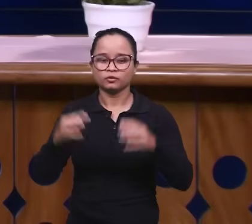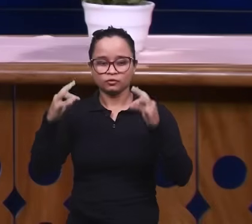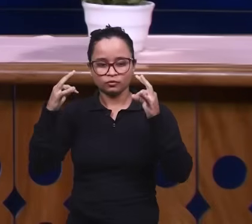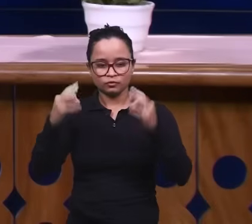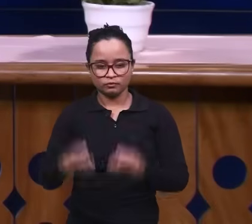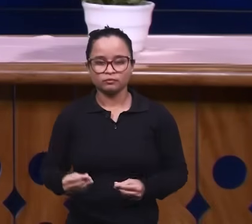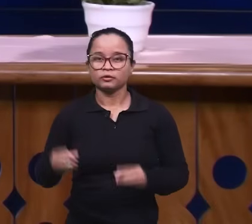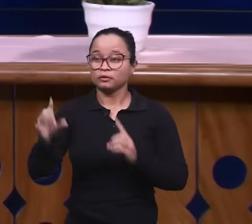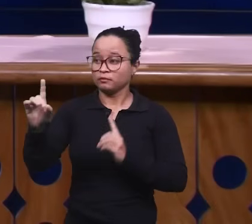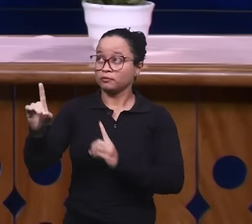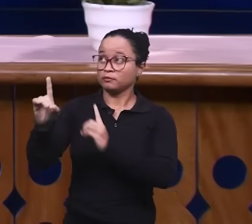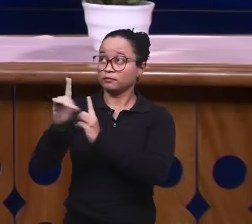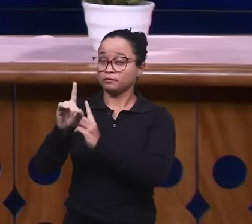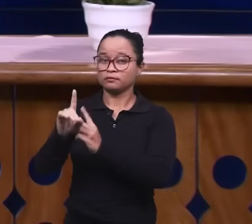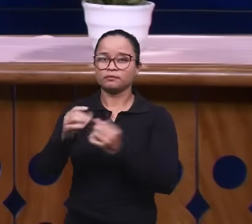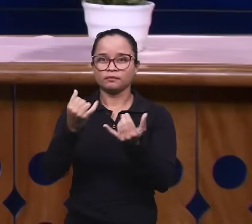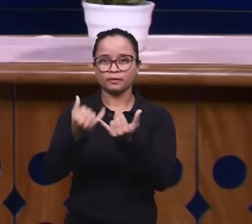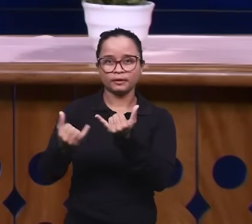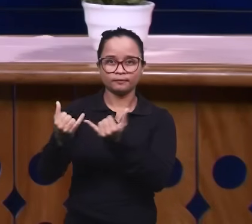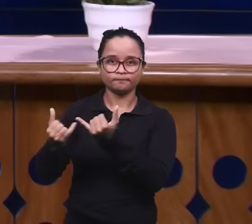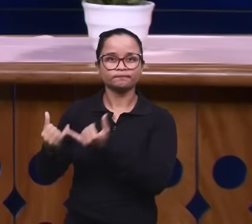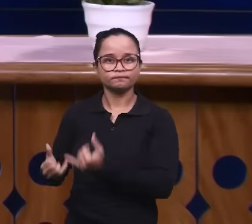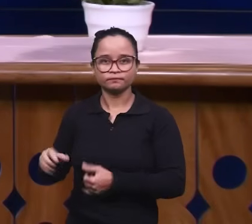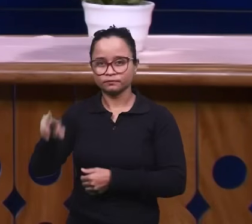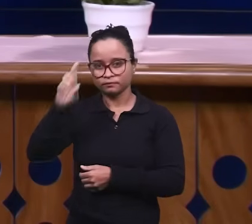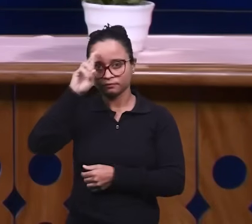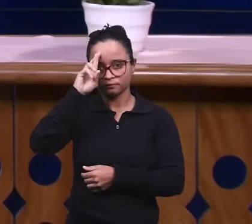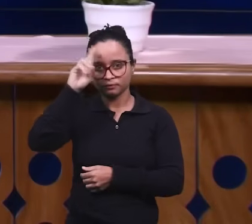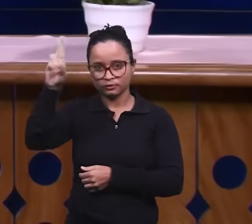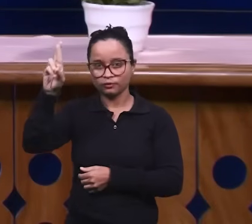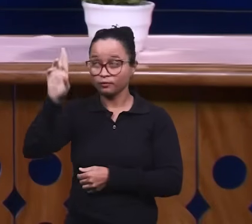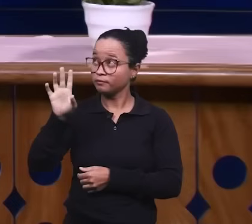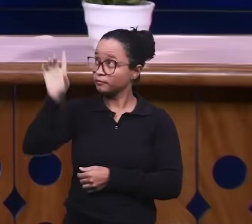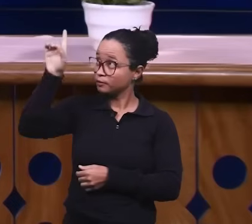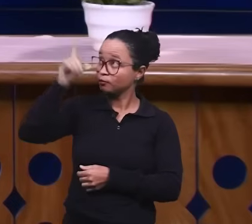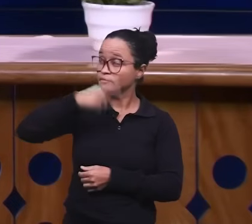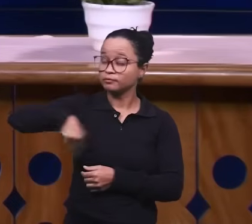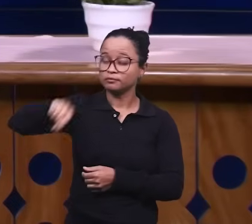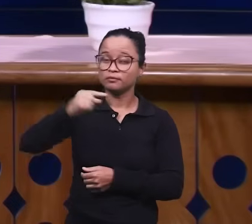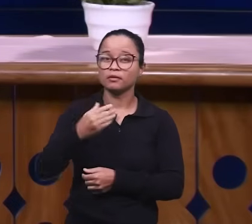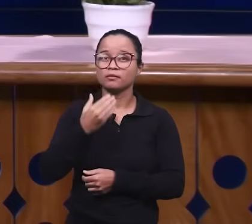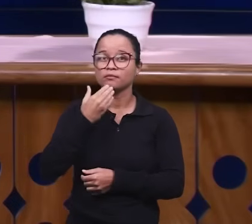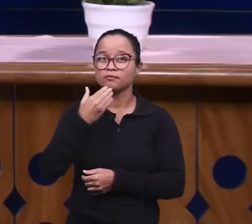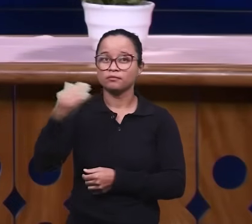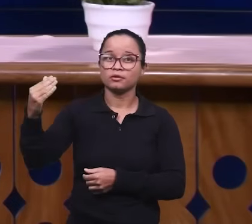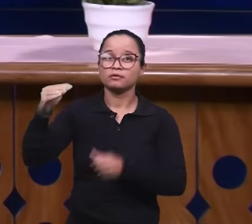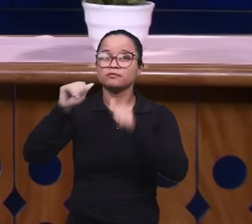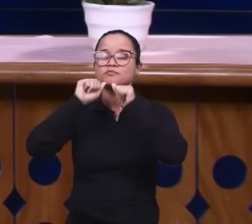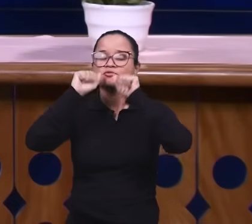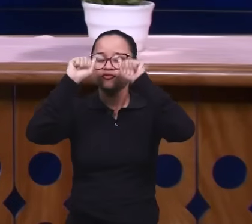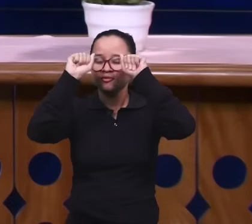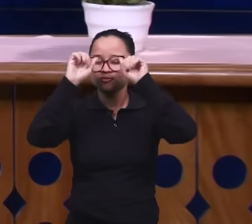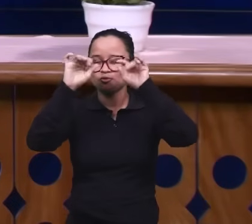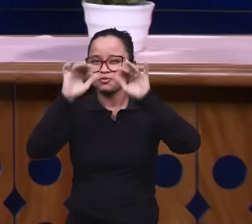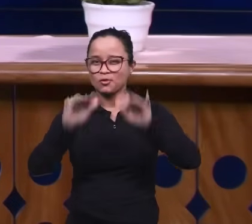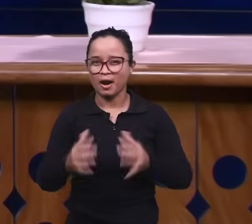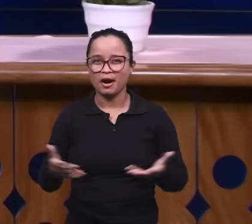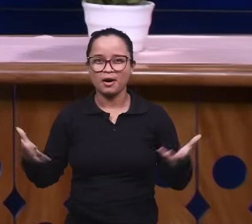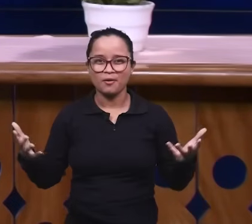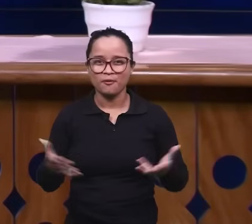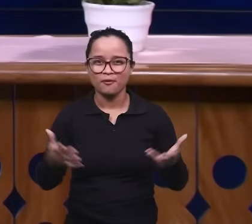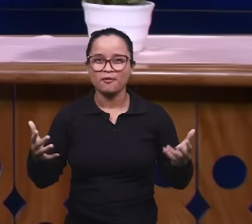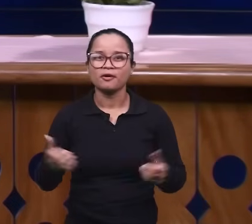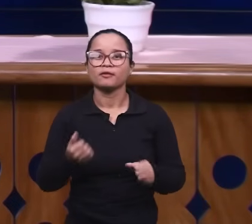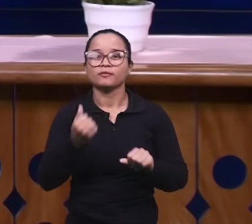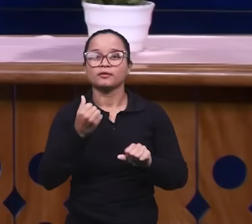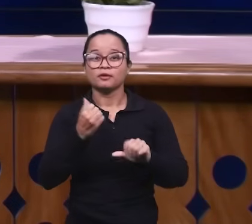ter um encontro semelhante com o Senhor nosso Deus. Pedimos ao Senhor que nos abençoe, estaremos cantando